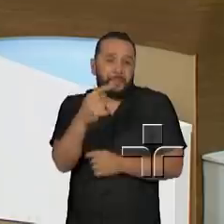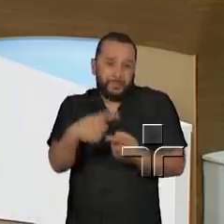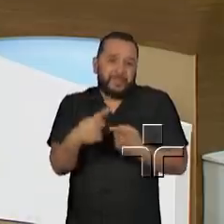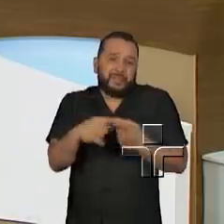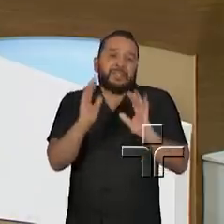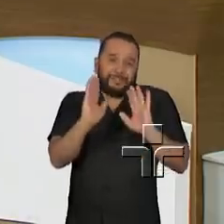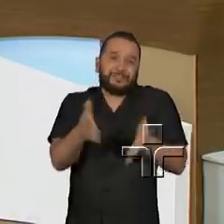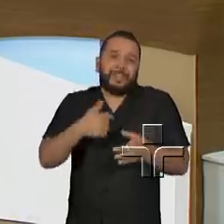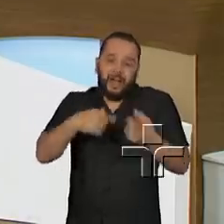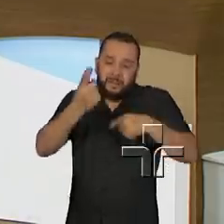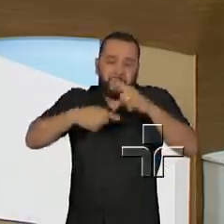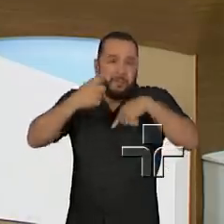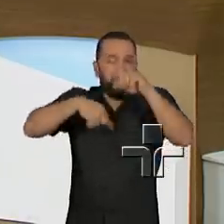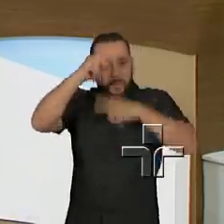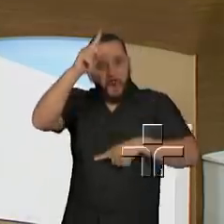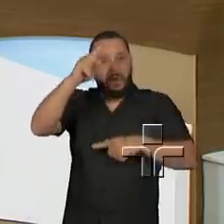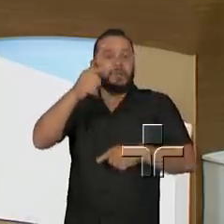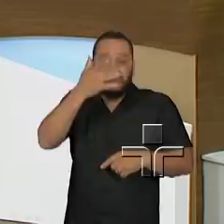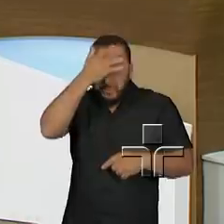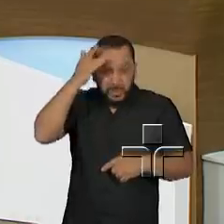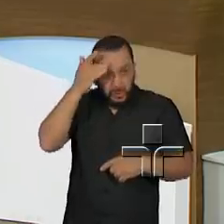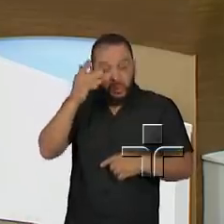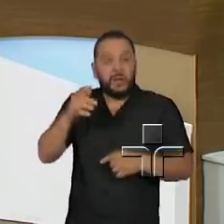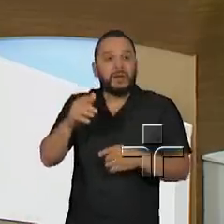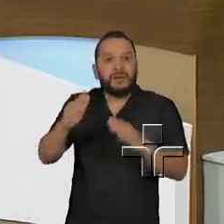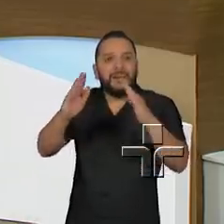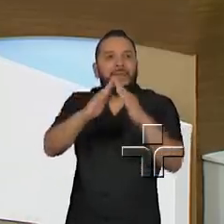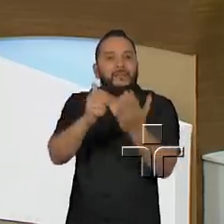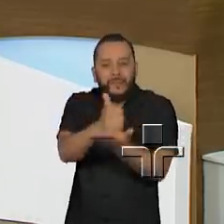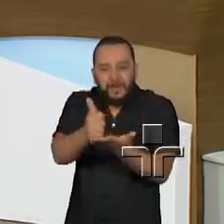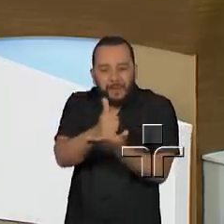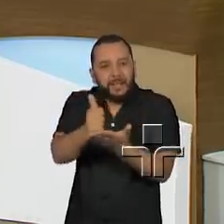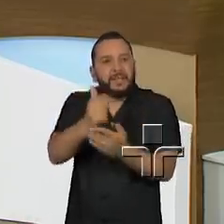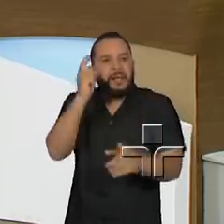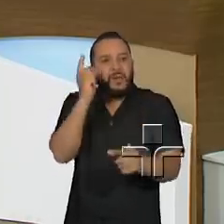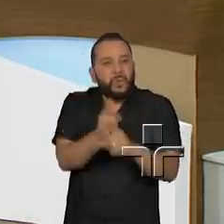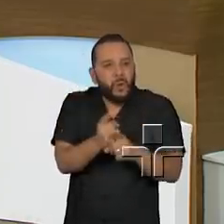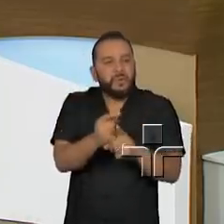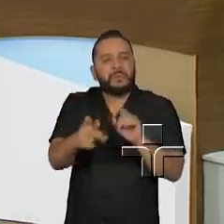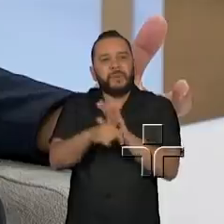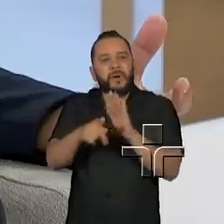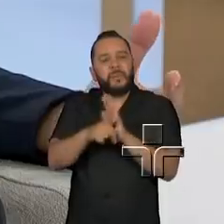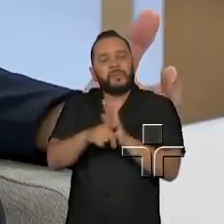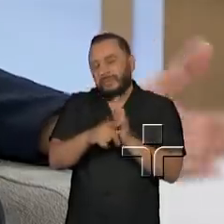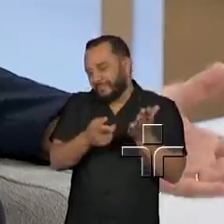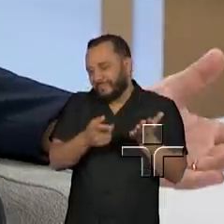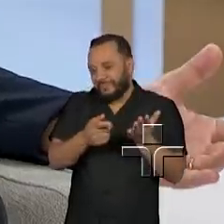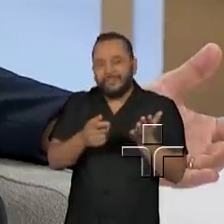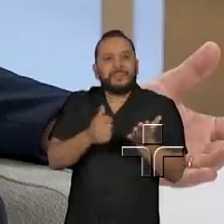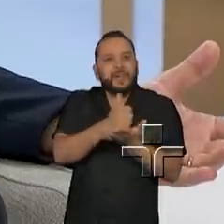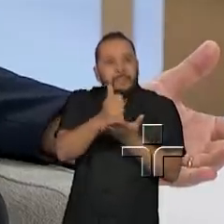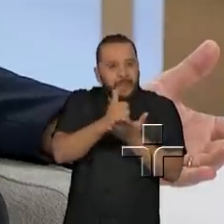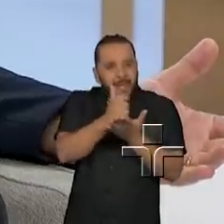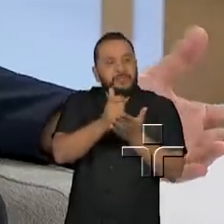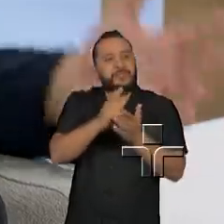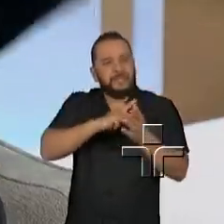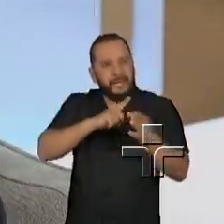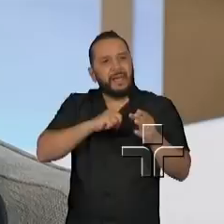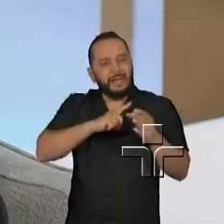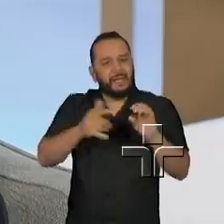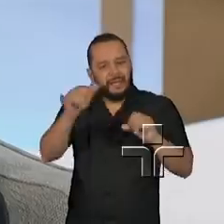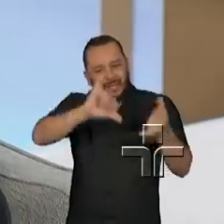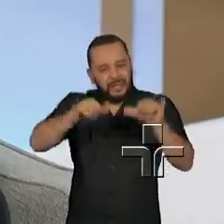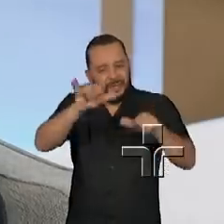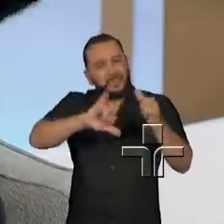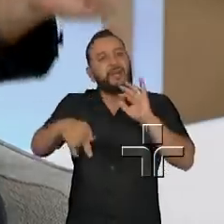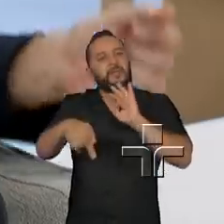mundo, já tem na farmácia, as pessoas que procurarem na farmácia vão encontrar um remédio à base de constituintes da maconha, que lá